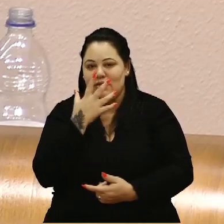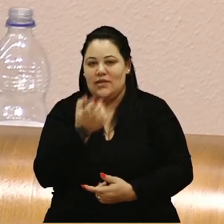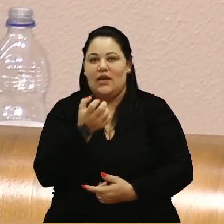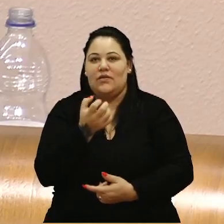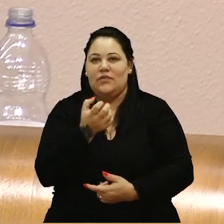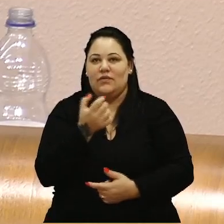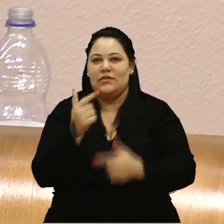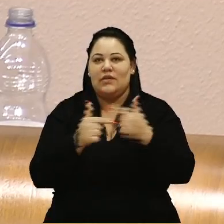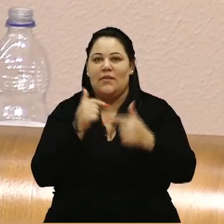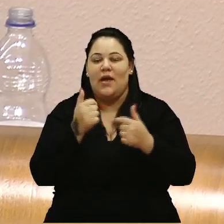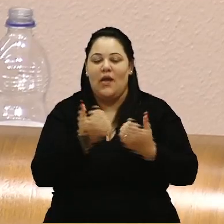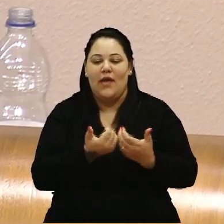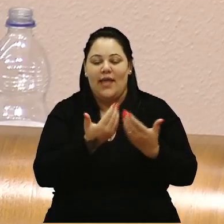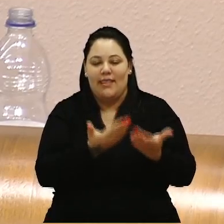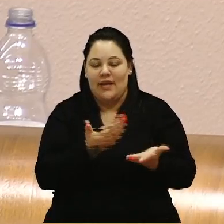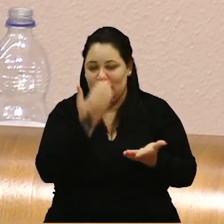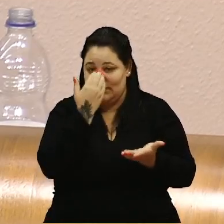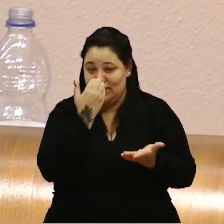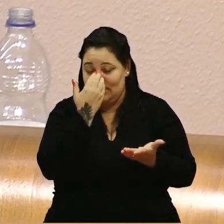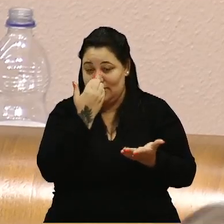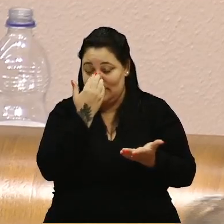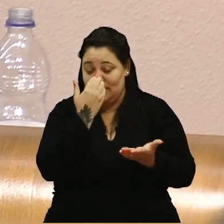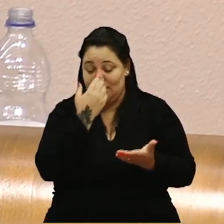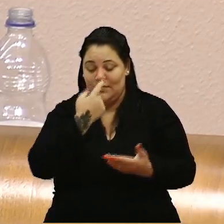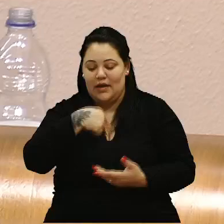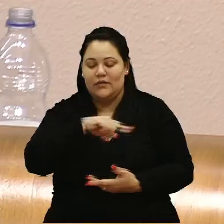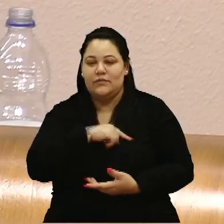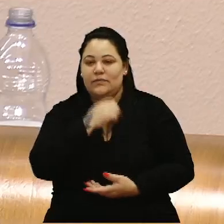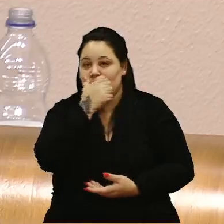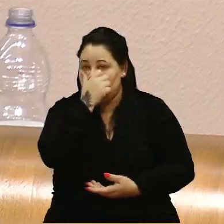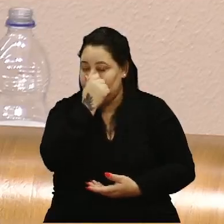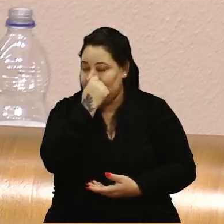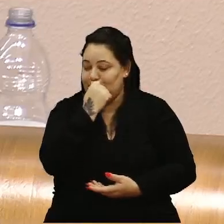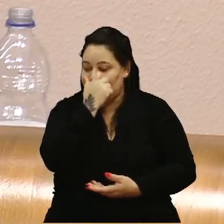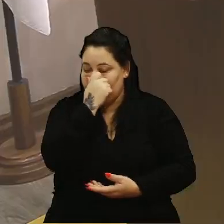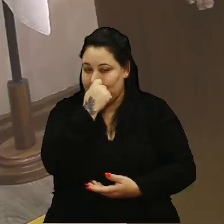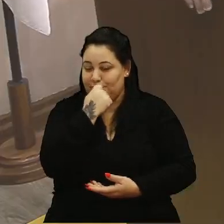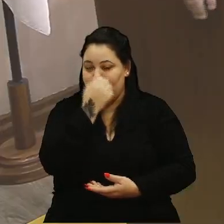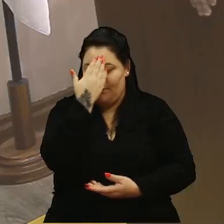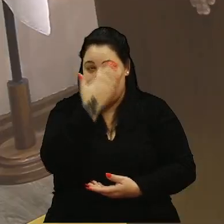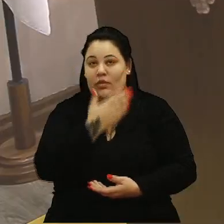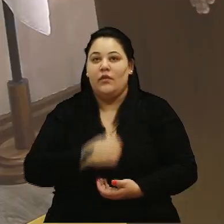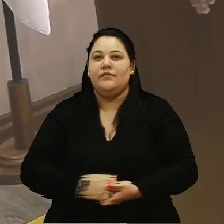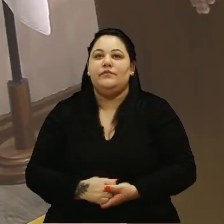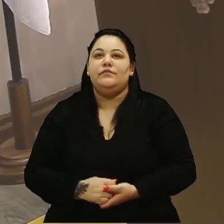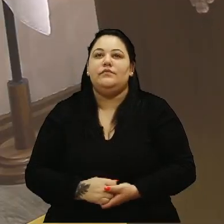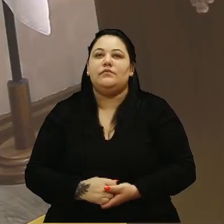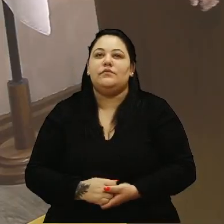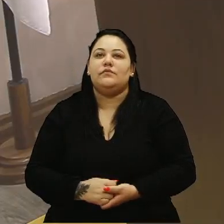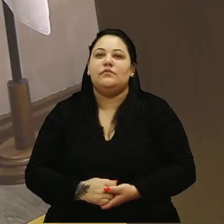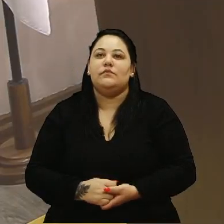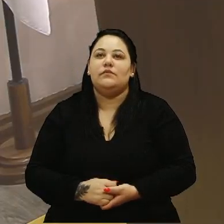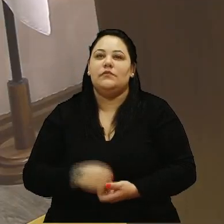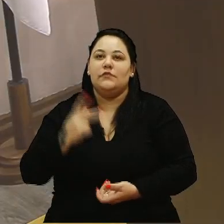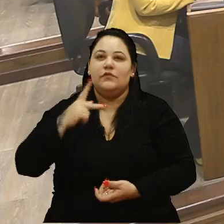que nos foi concedido pelo poder do voto. Obrigada, vereador. Eu que agradeço a gentileza da senhora. Vereador